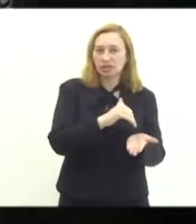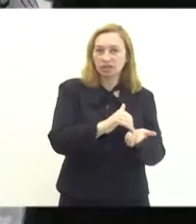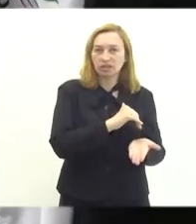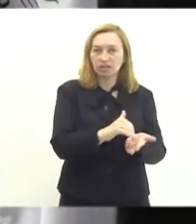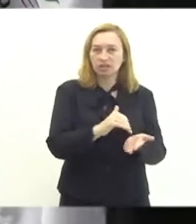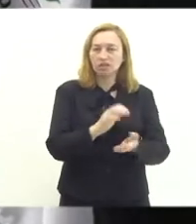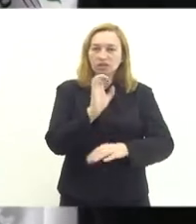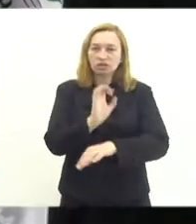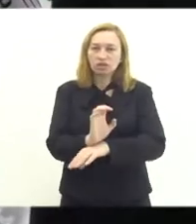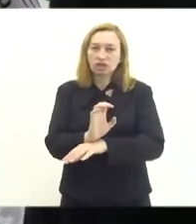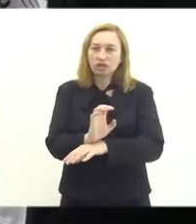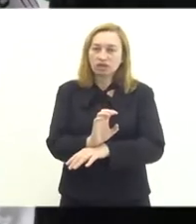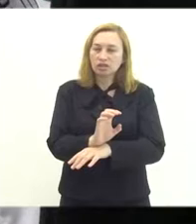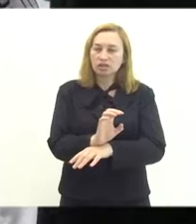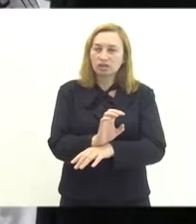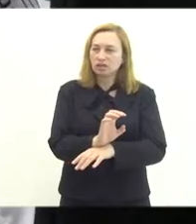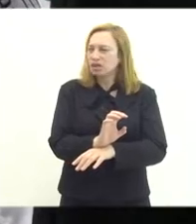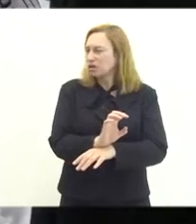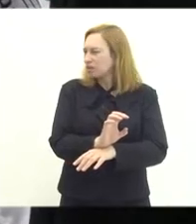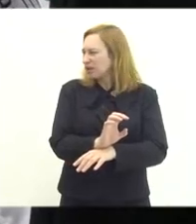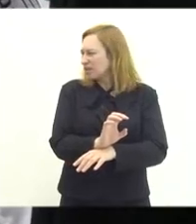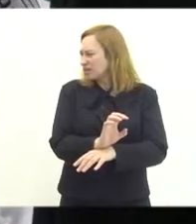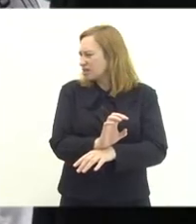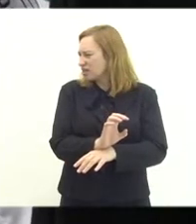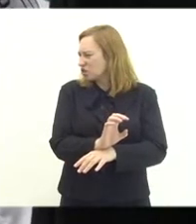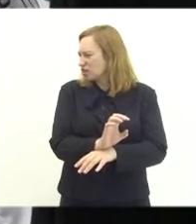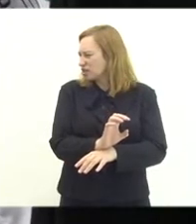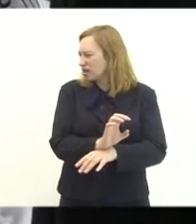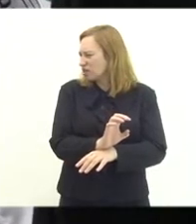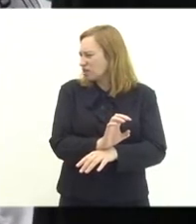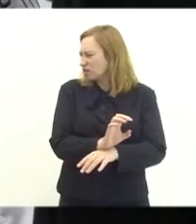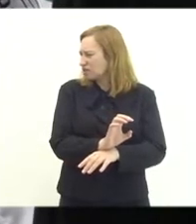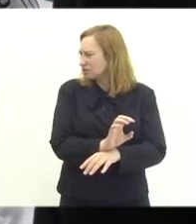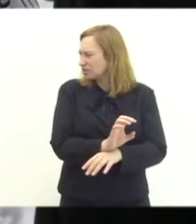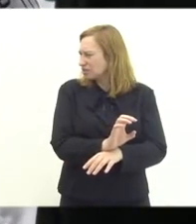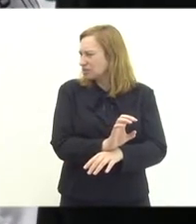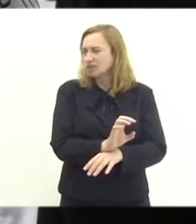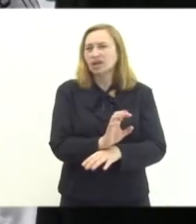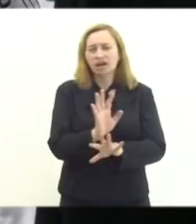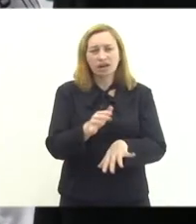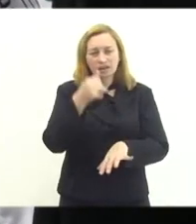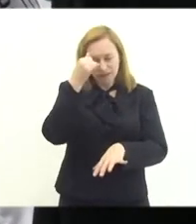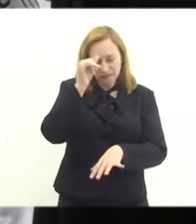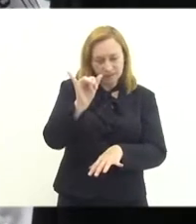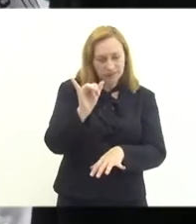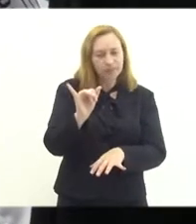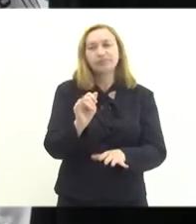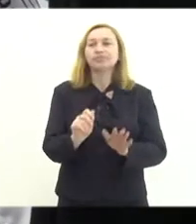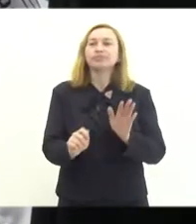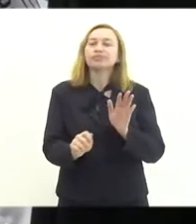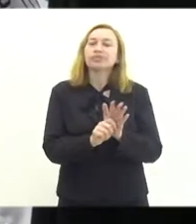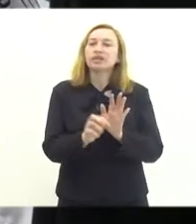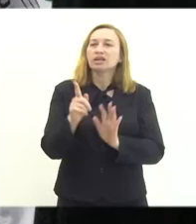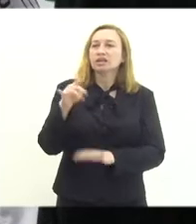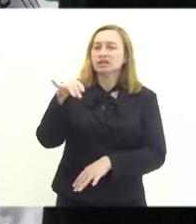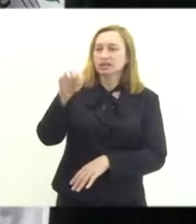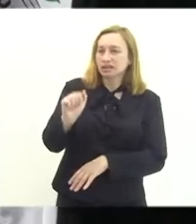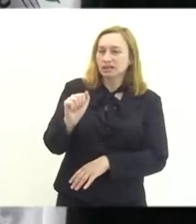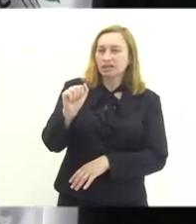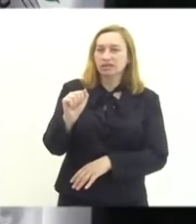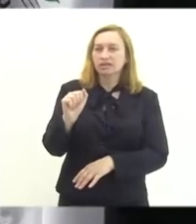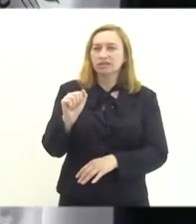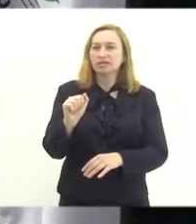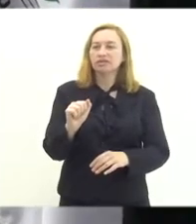estado de prevenção e dependência química a doutora Alessandra Nascimento da Defensoria